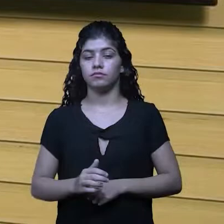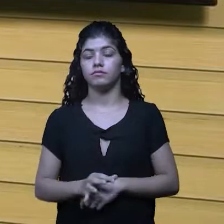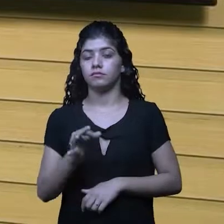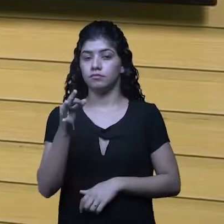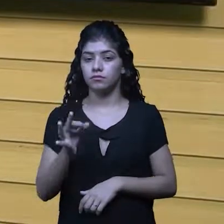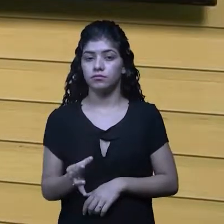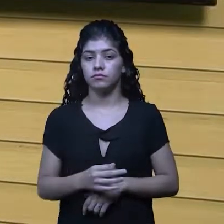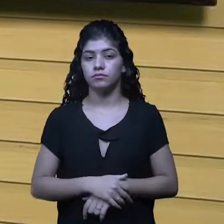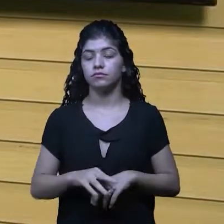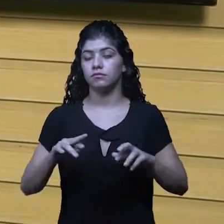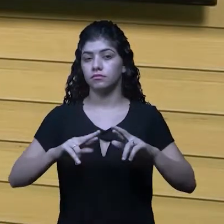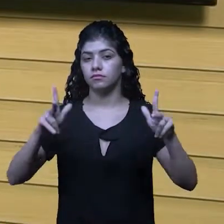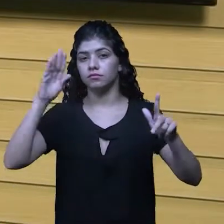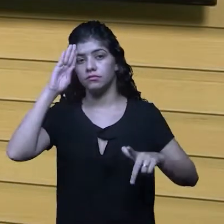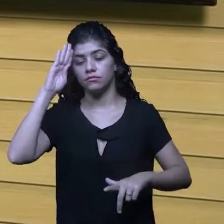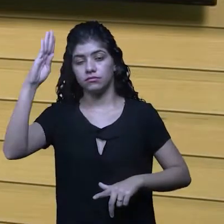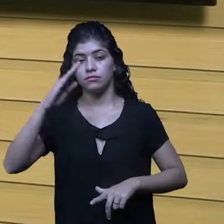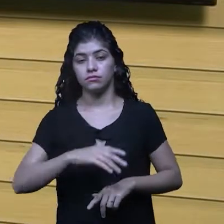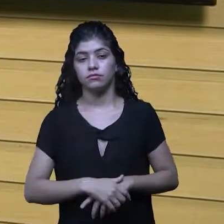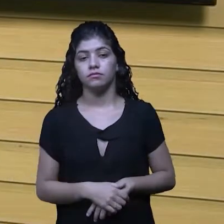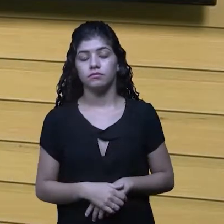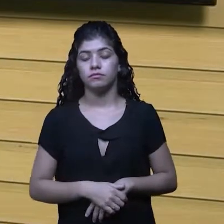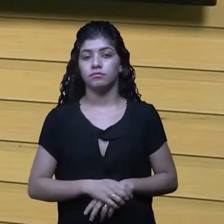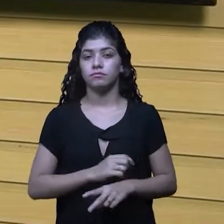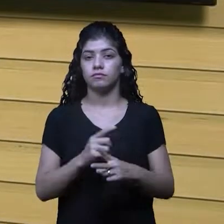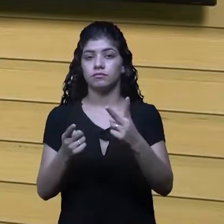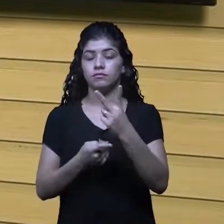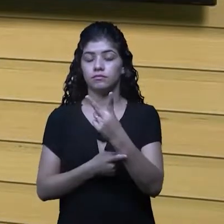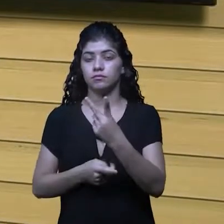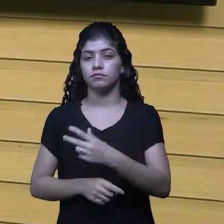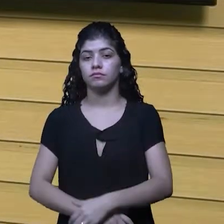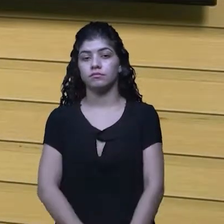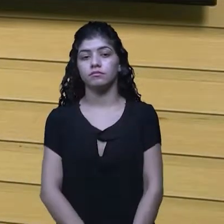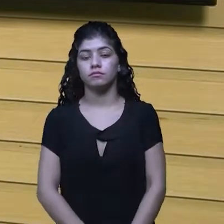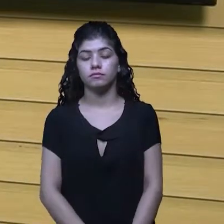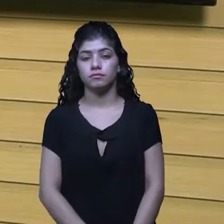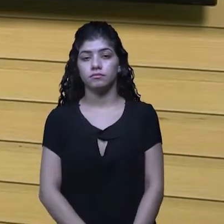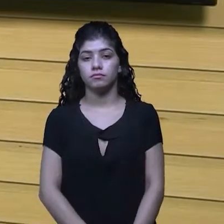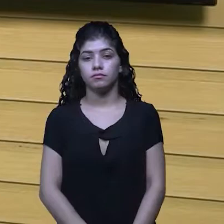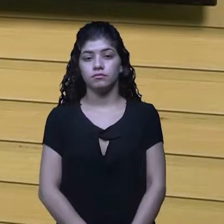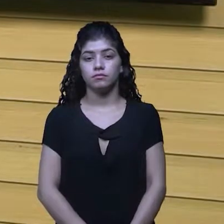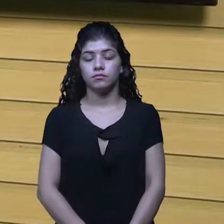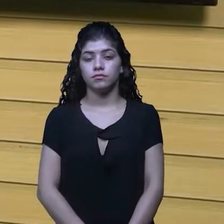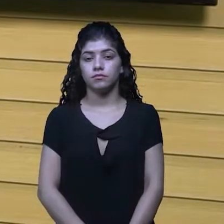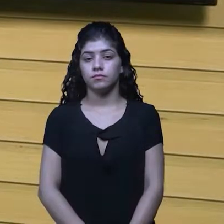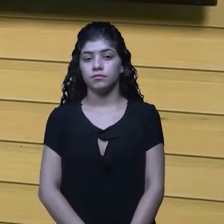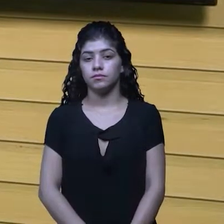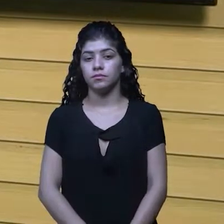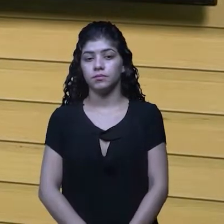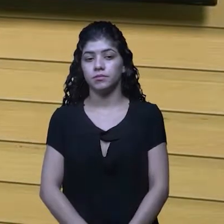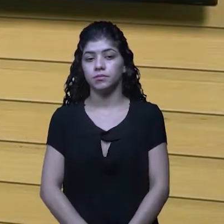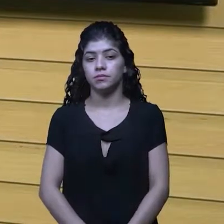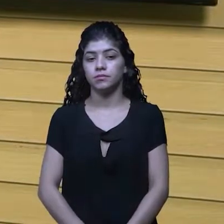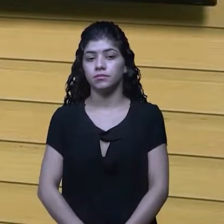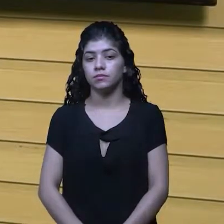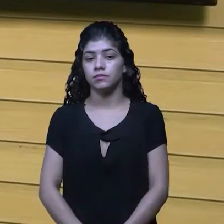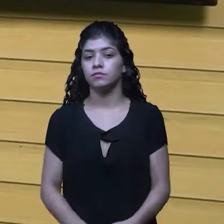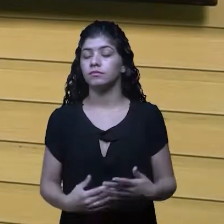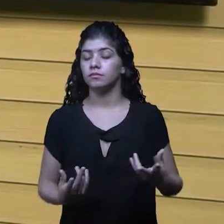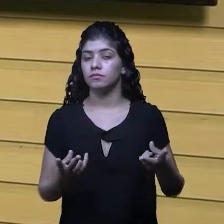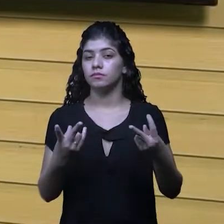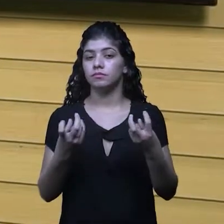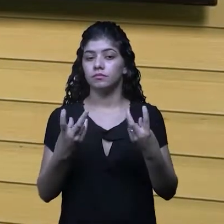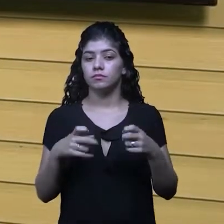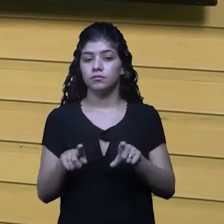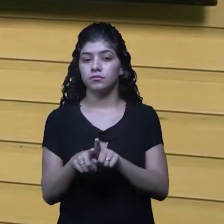está. Essa é a diferença principal entre calibração e aferição de um instrumento. Porém, você deve